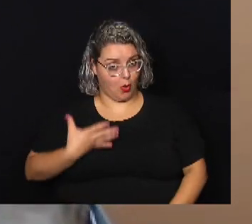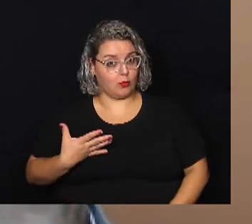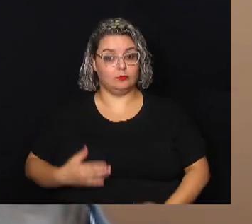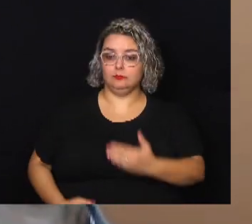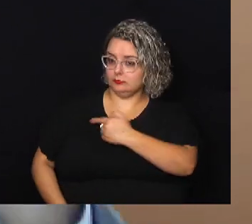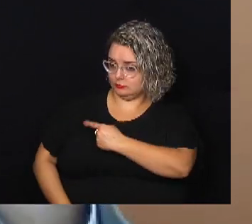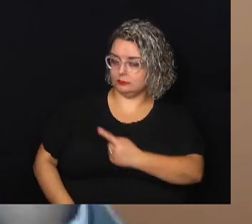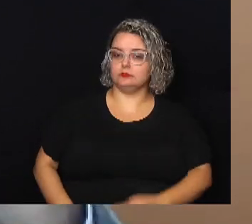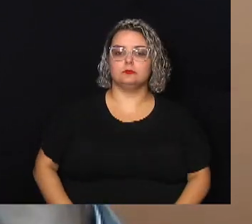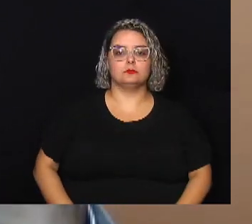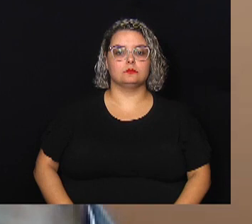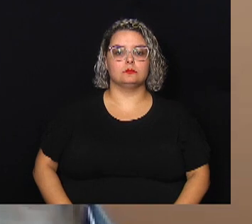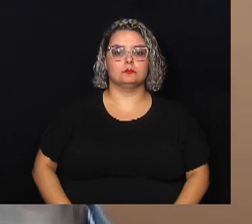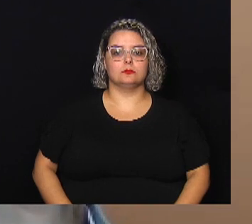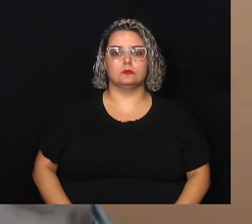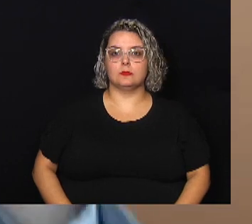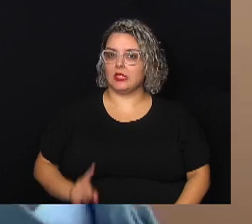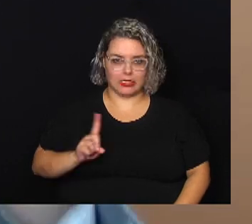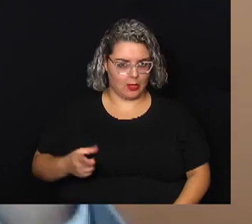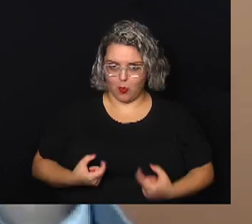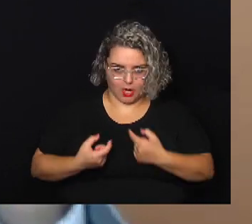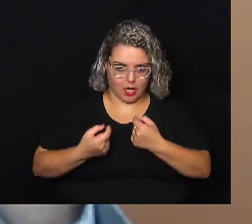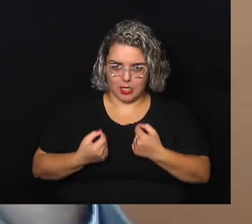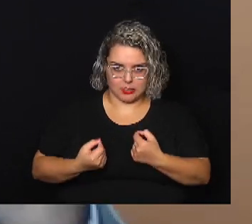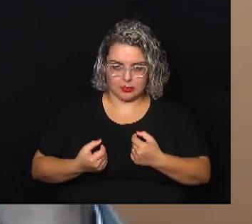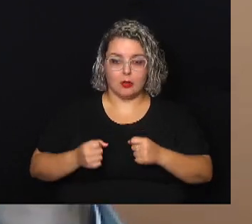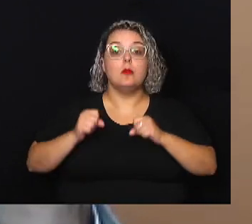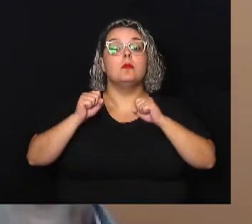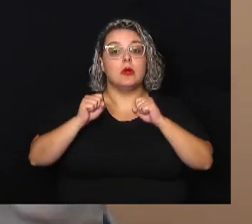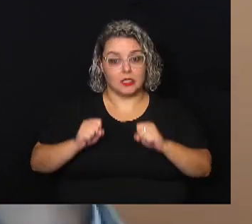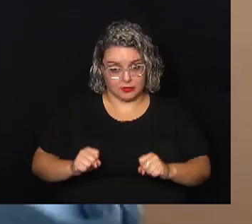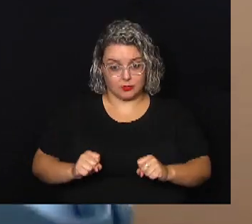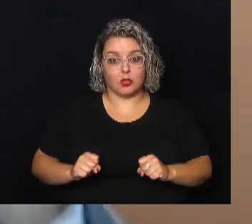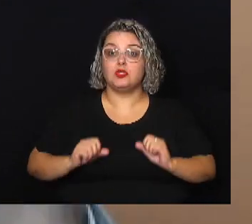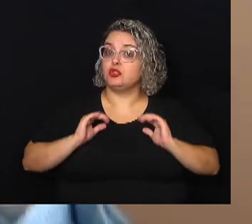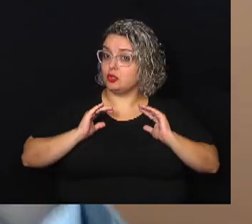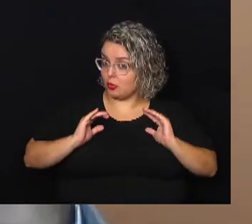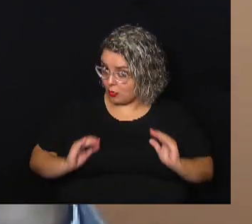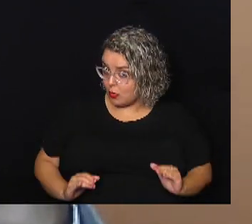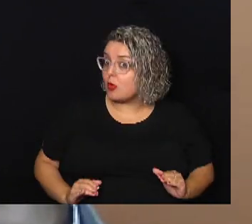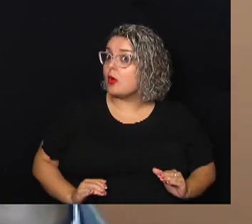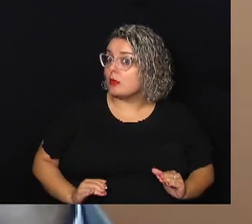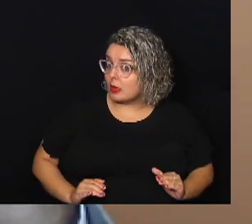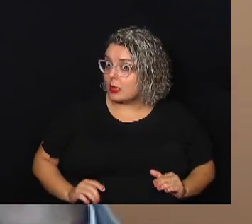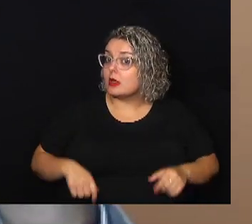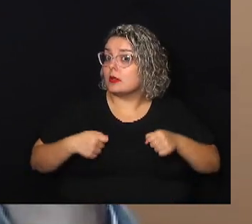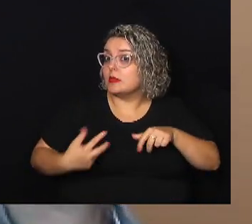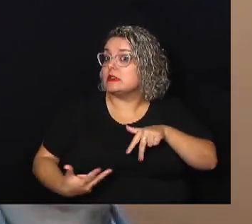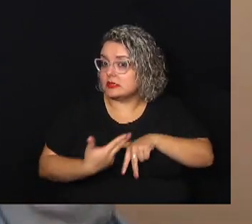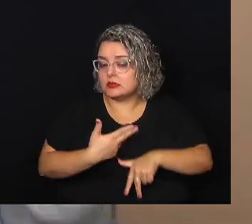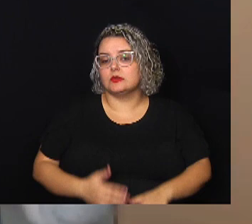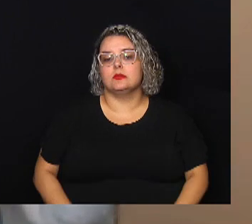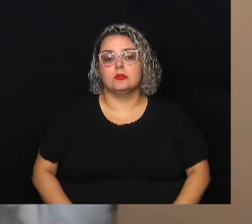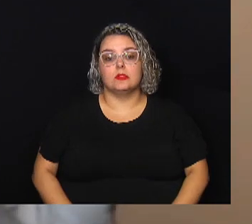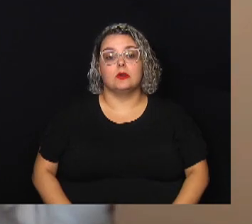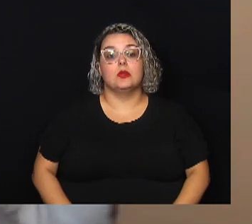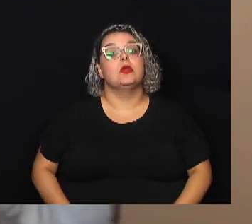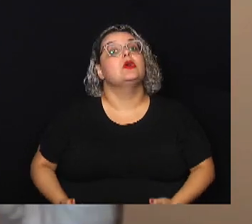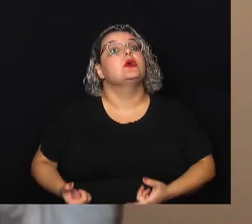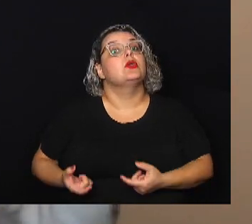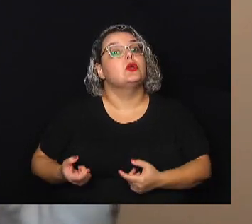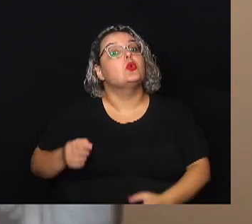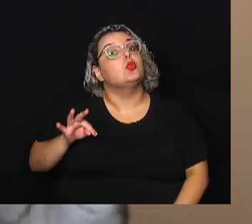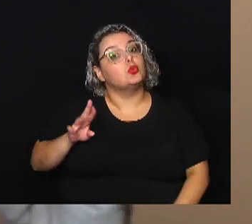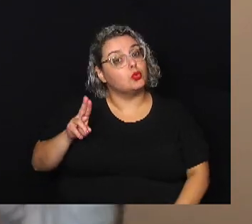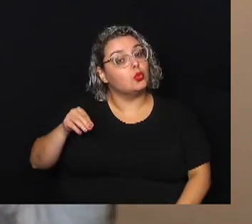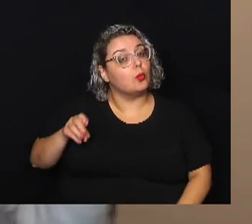são aqueles tumores que não são câncer, mas que podem ter um comportamento que precisa de cirurgia. E os tumores malignos, que